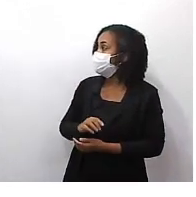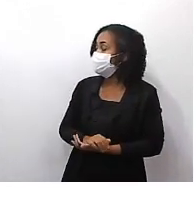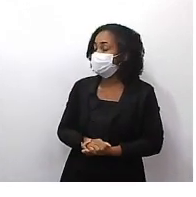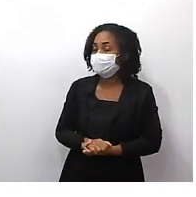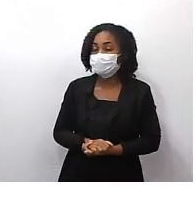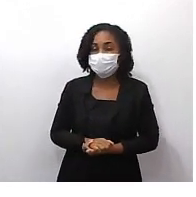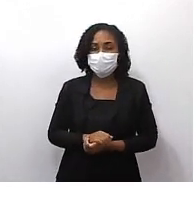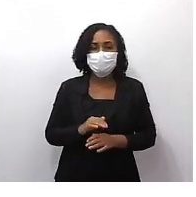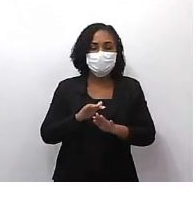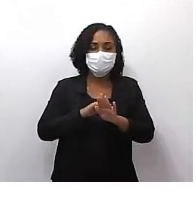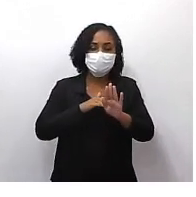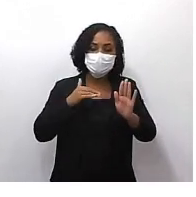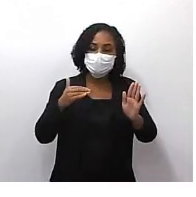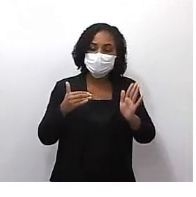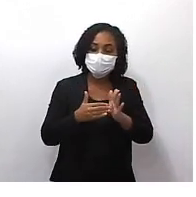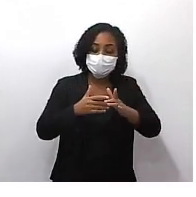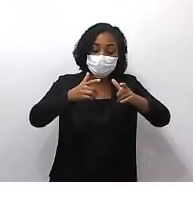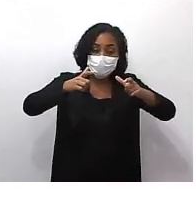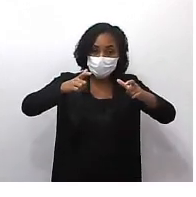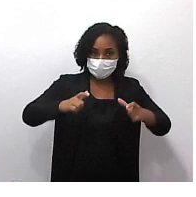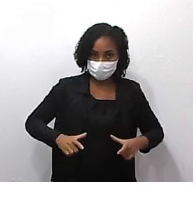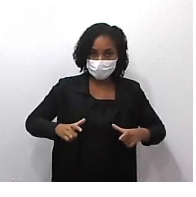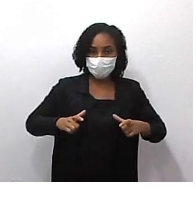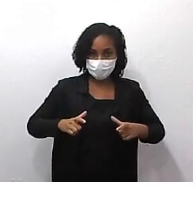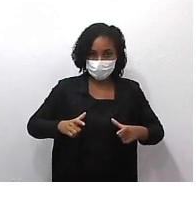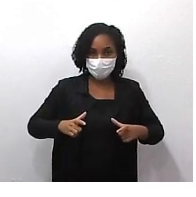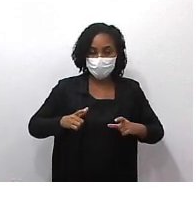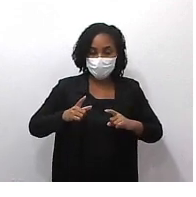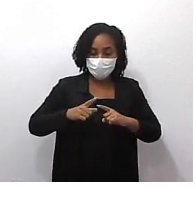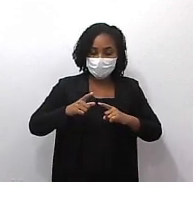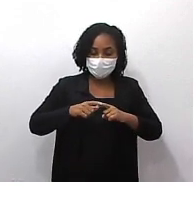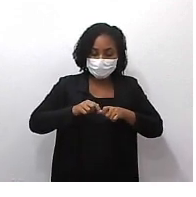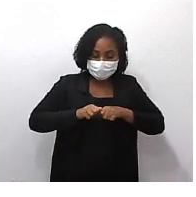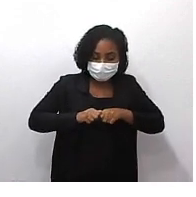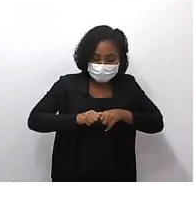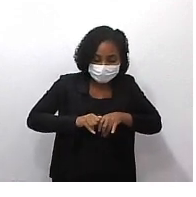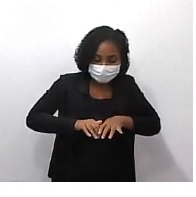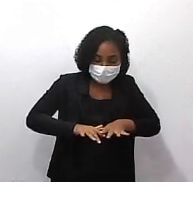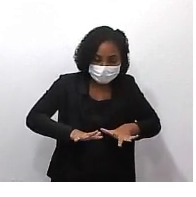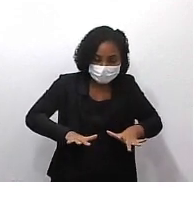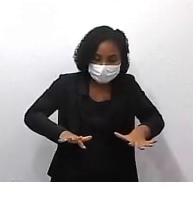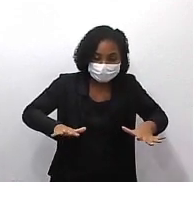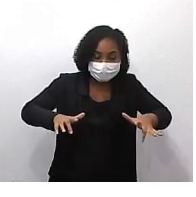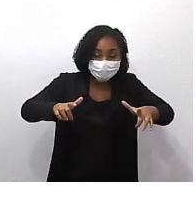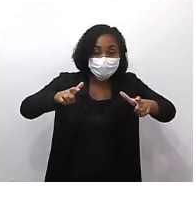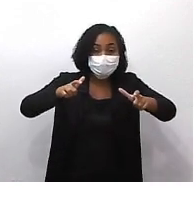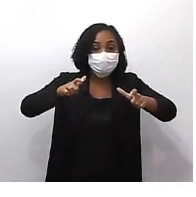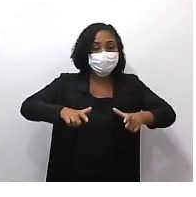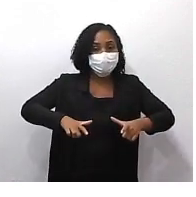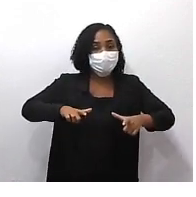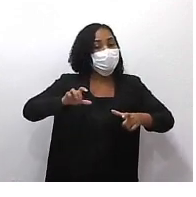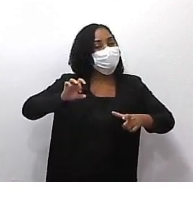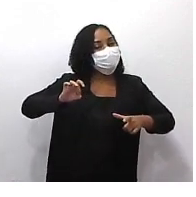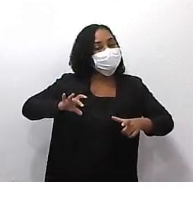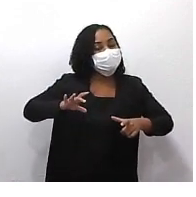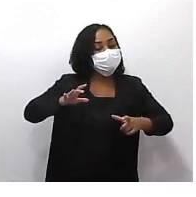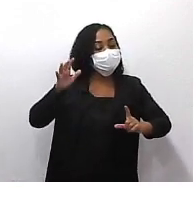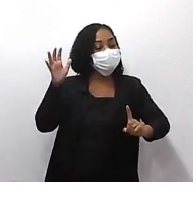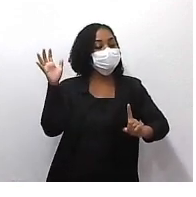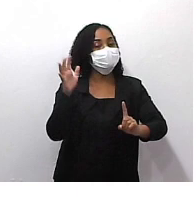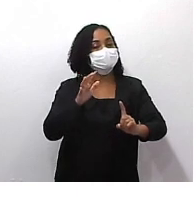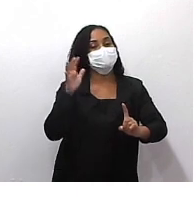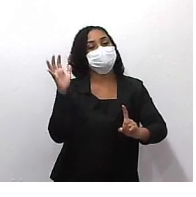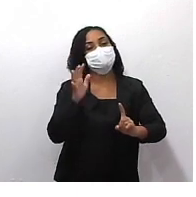é toda aquela área, né, todo aquele terreno, todo aquele território que sofre